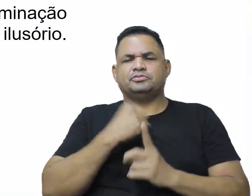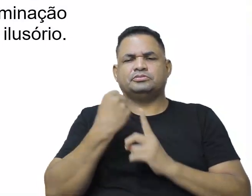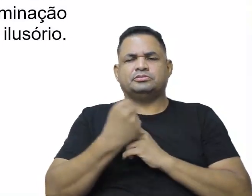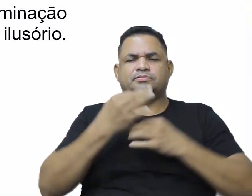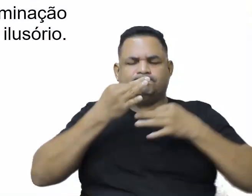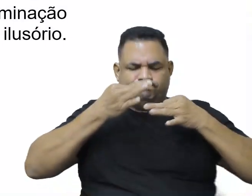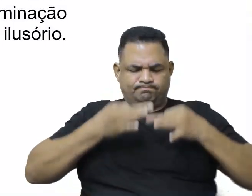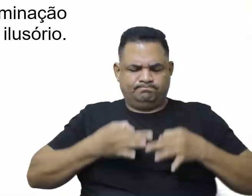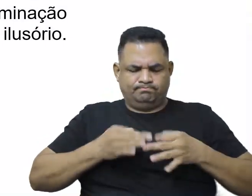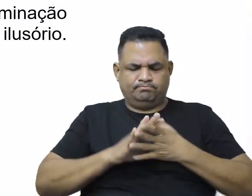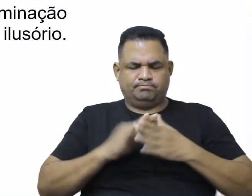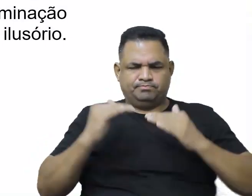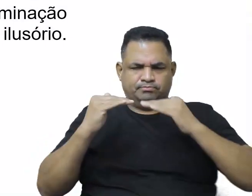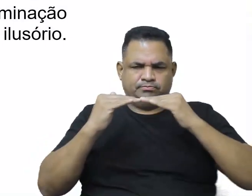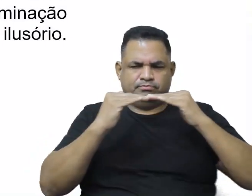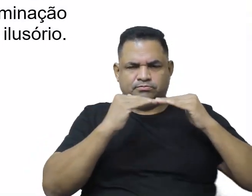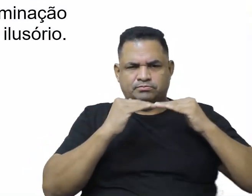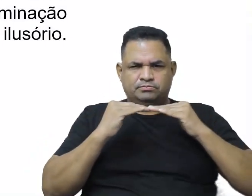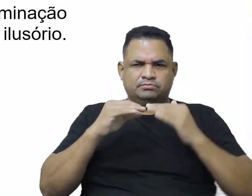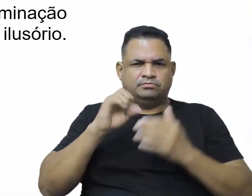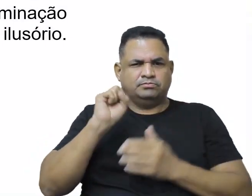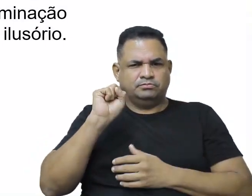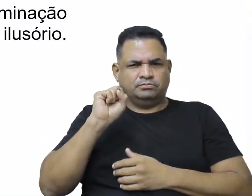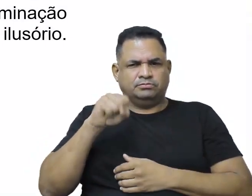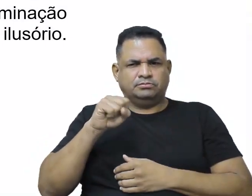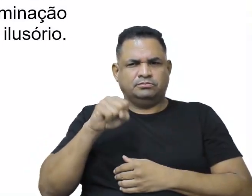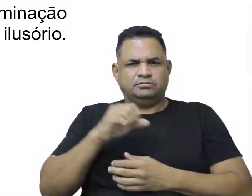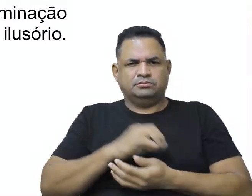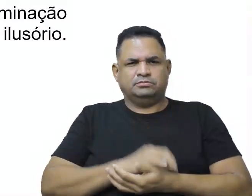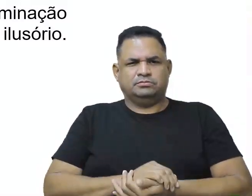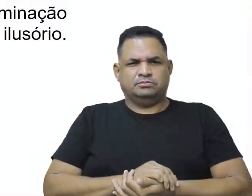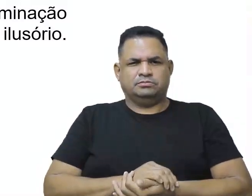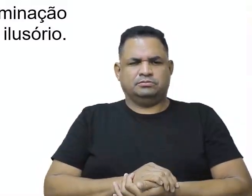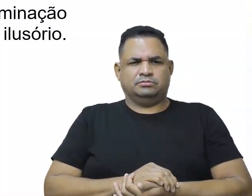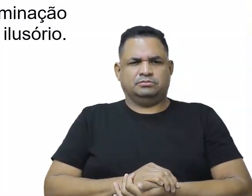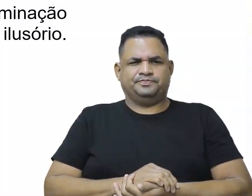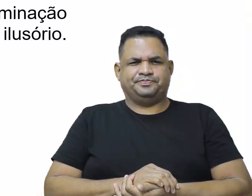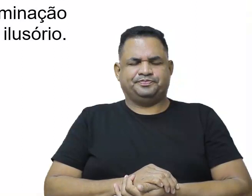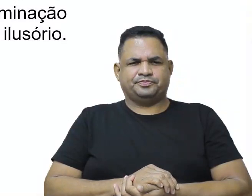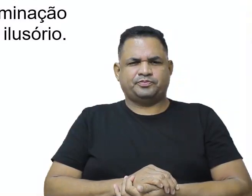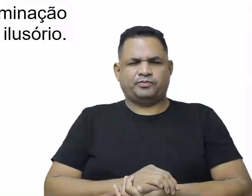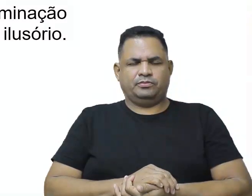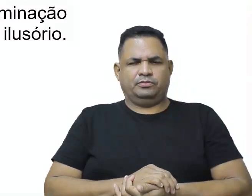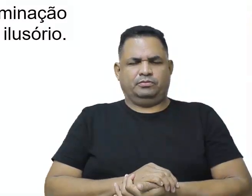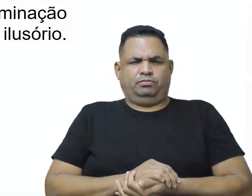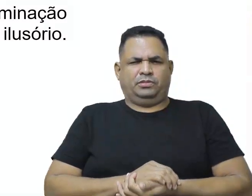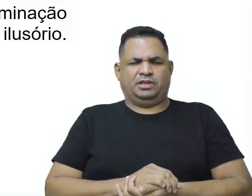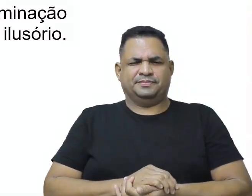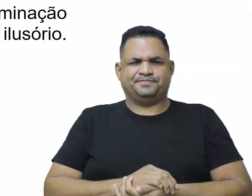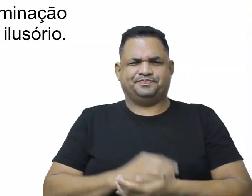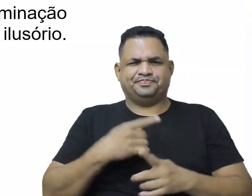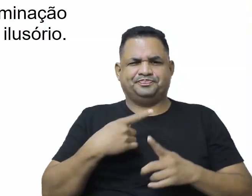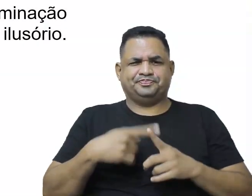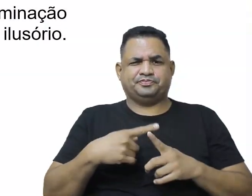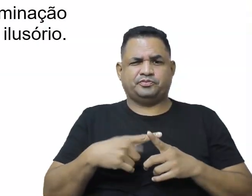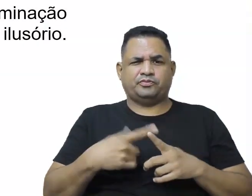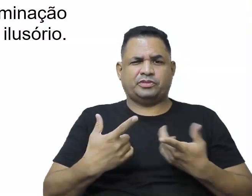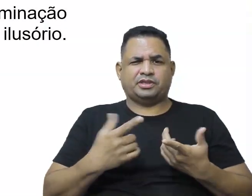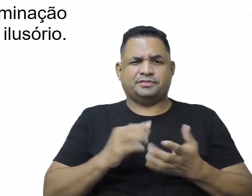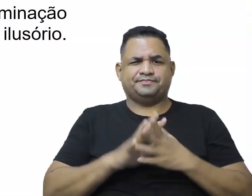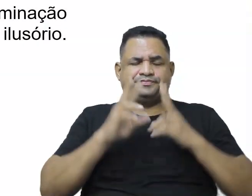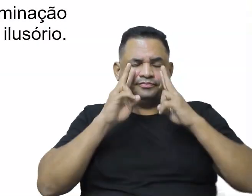harmônica Aí sim né Essa questão é a questão correta porque gente essa é a visão